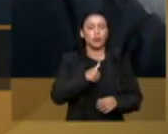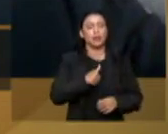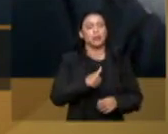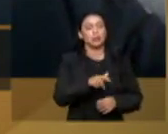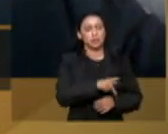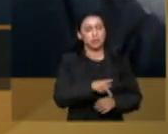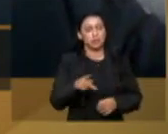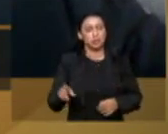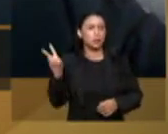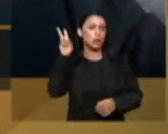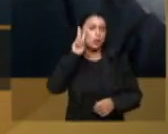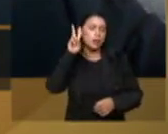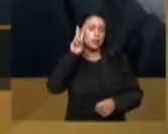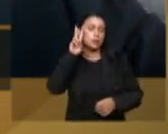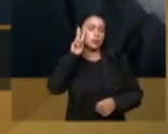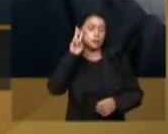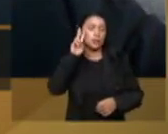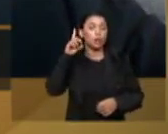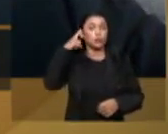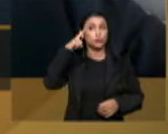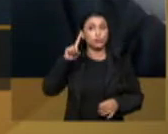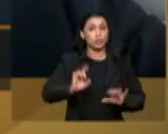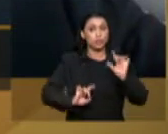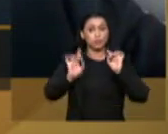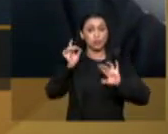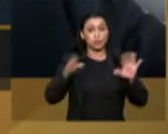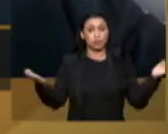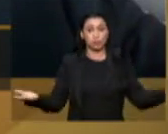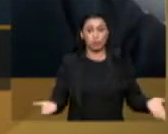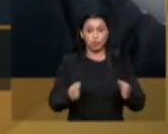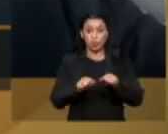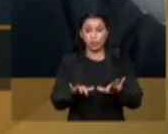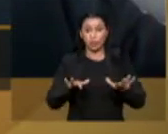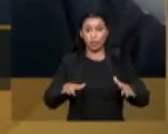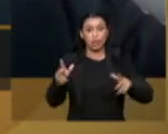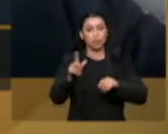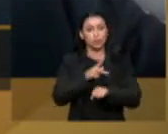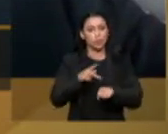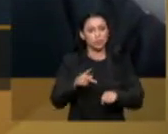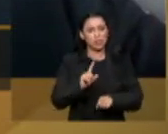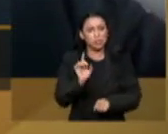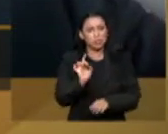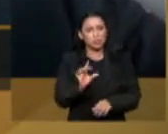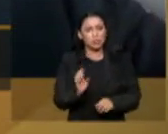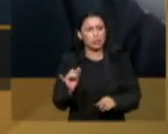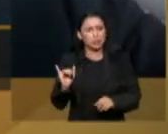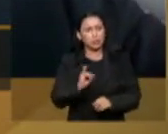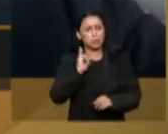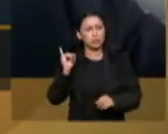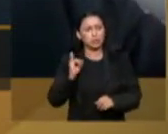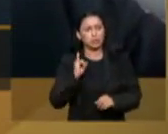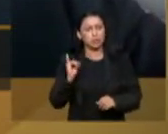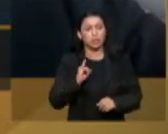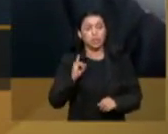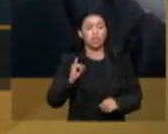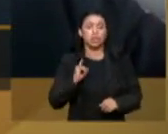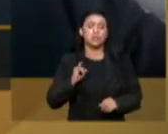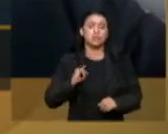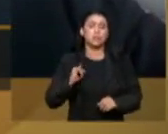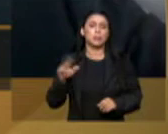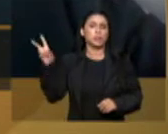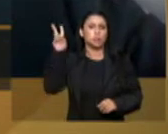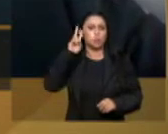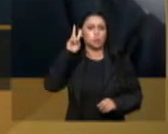esta data ao plenário e ao país, não apenas pela importância dessa declaração para a história